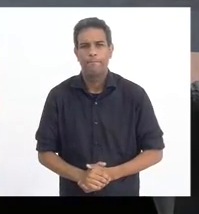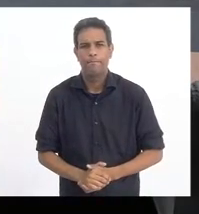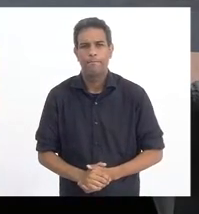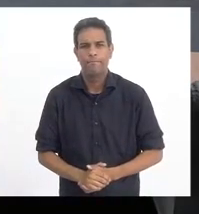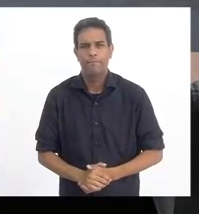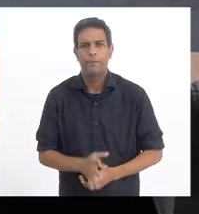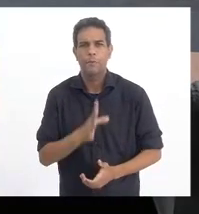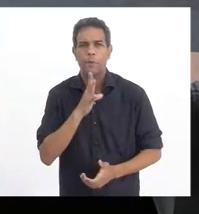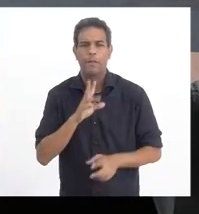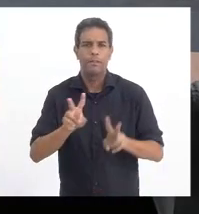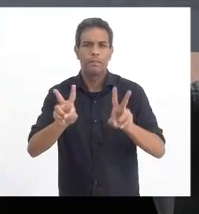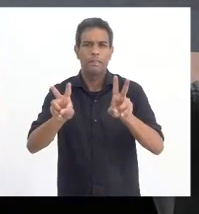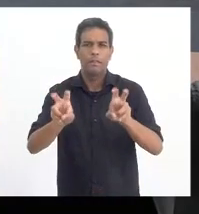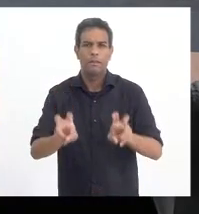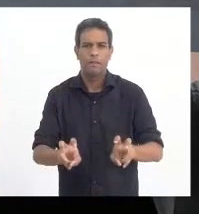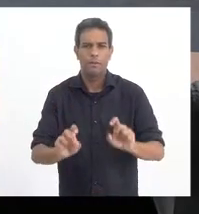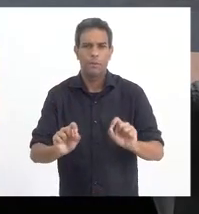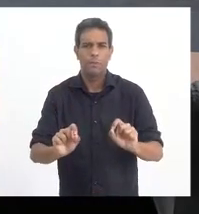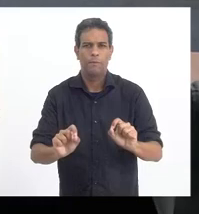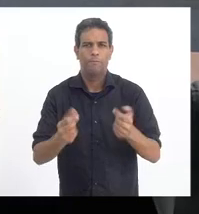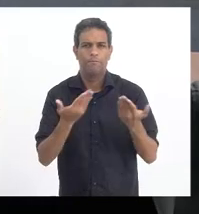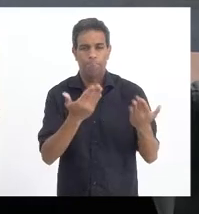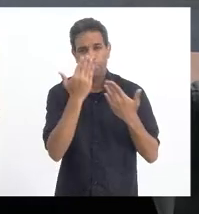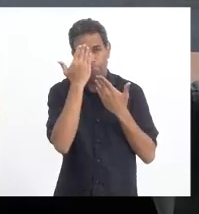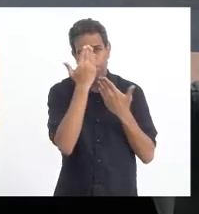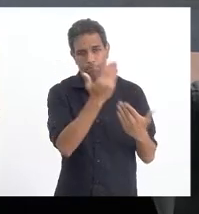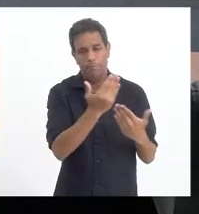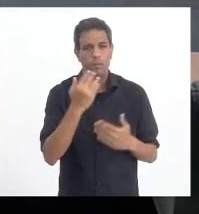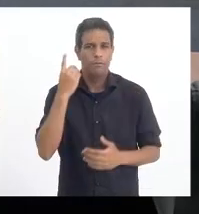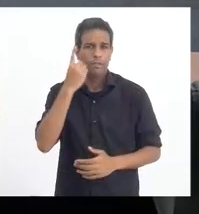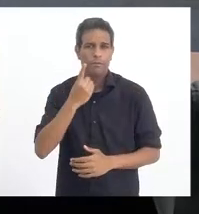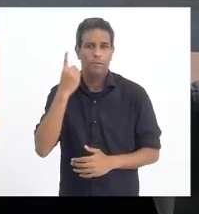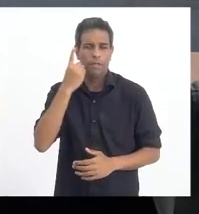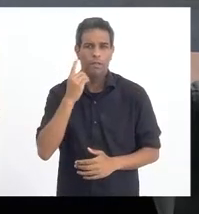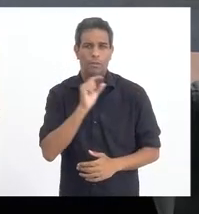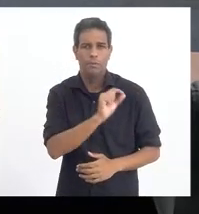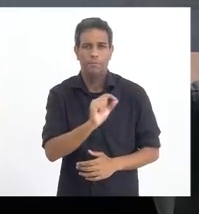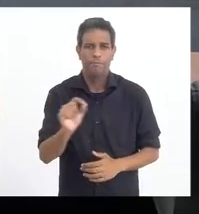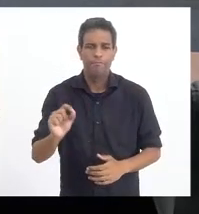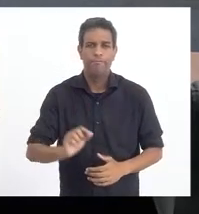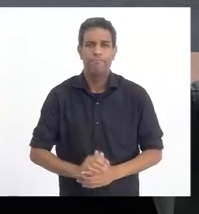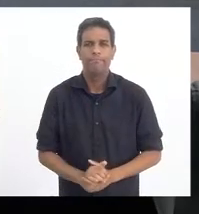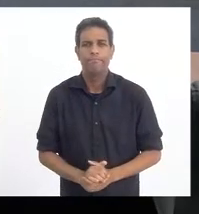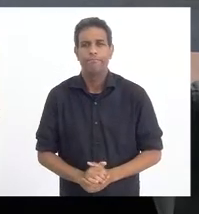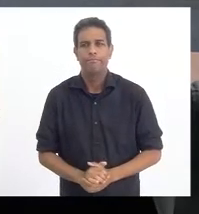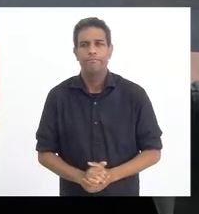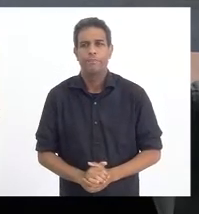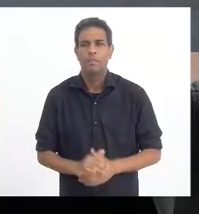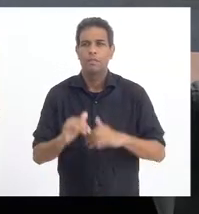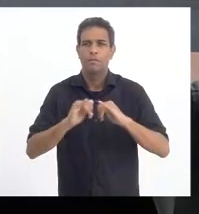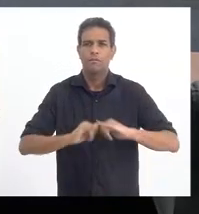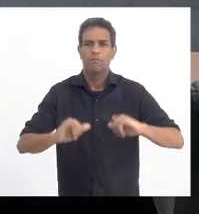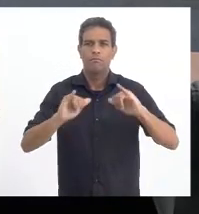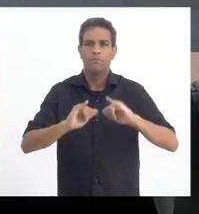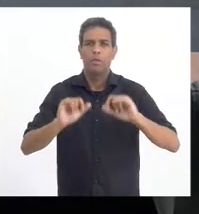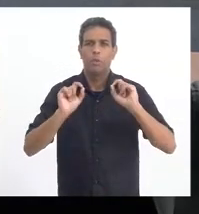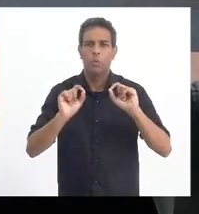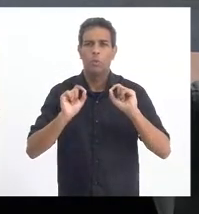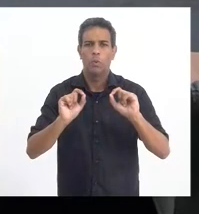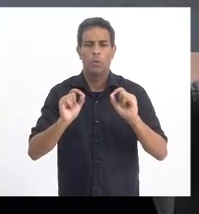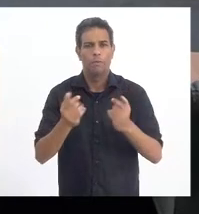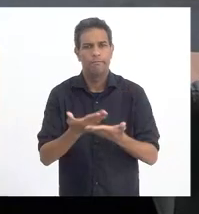tão ele conhece mais do assunto as brigadas Deputado que os algoritmos causa da minha parte eu queria acertar aqui